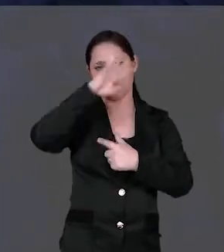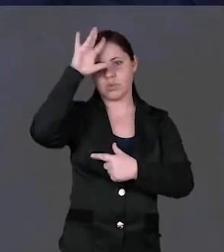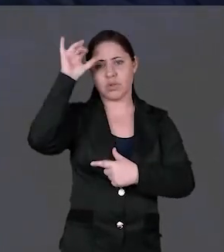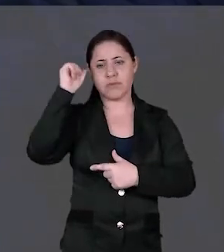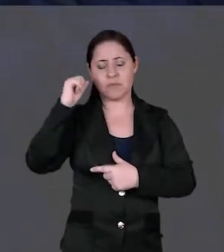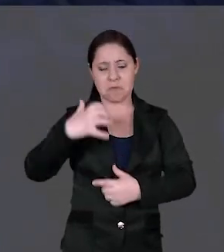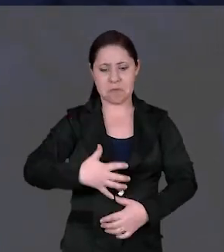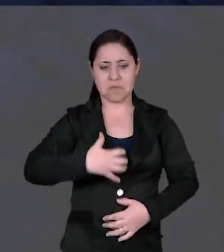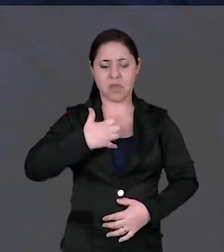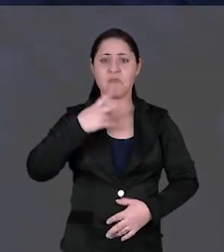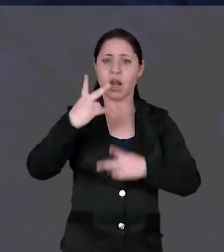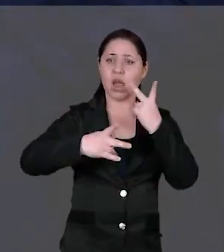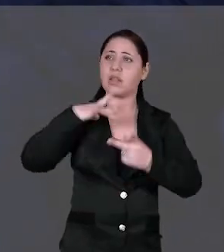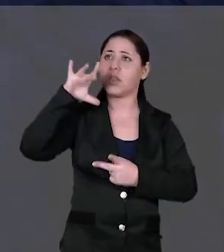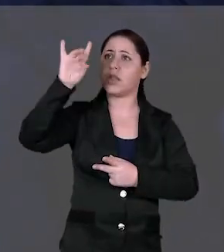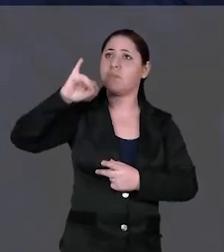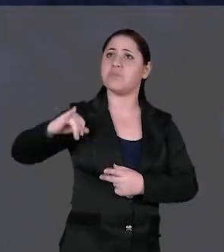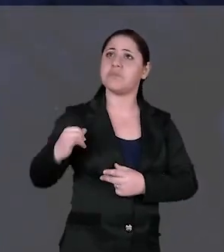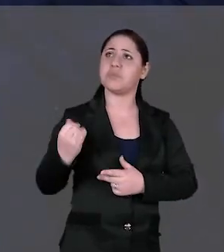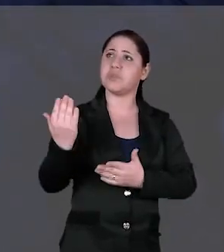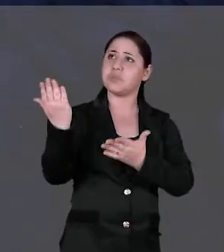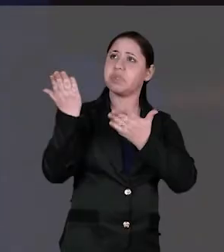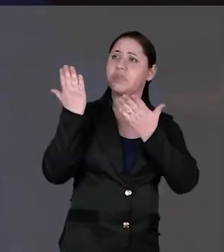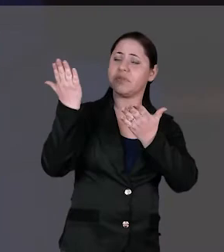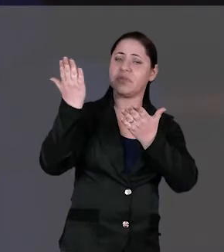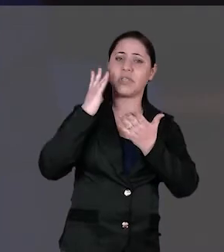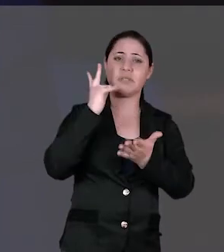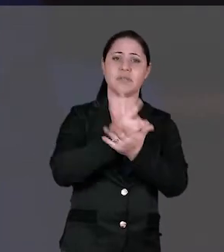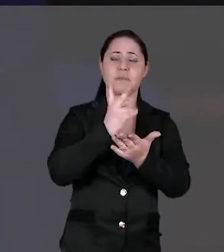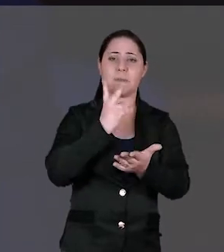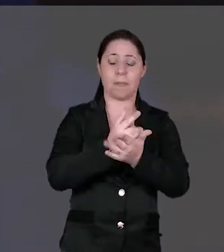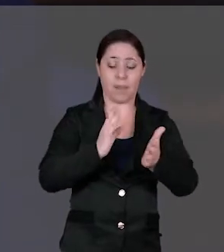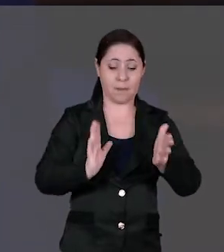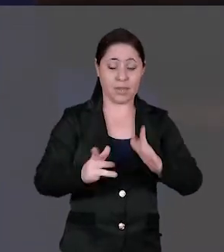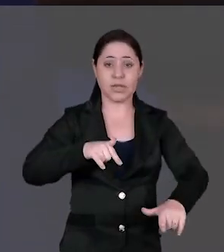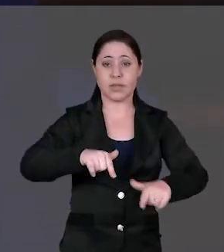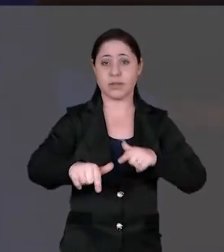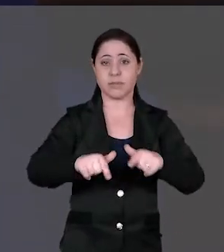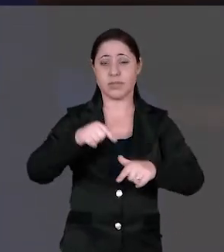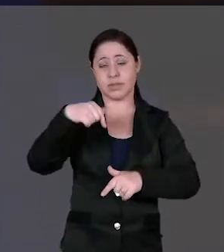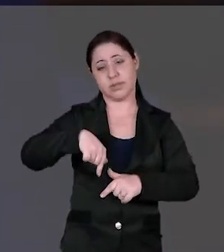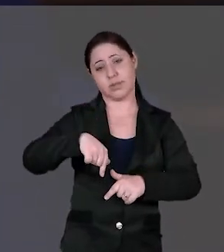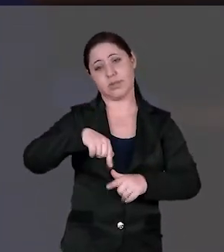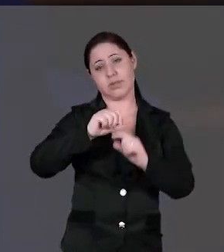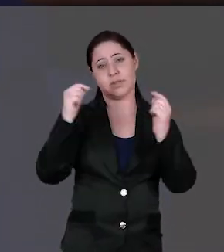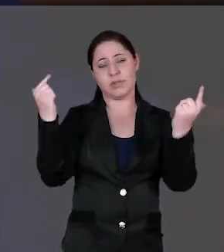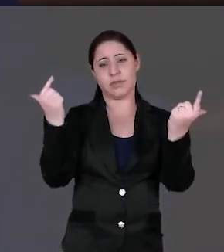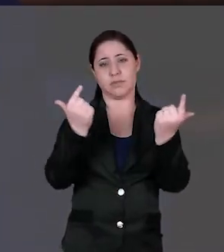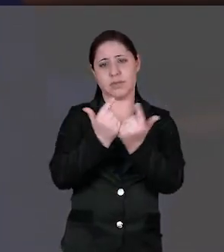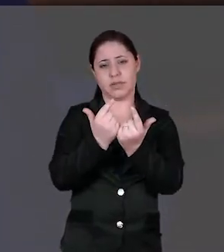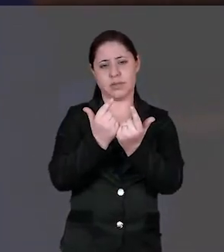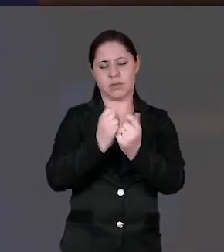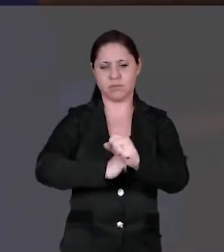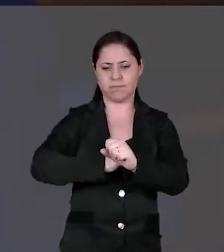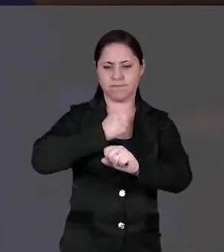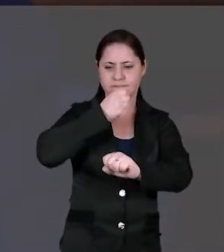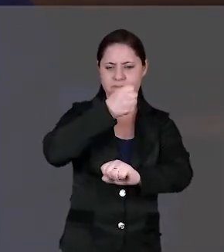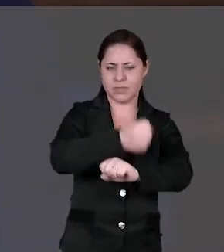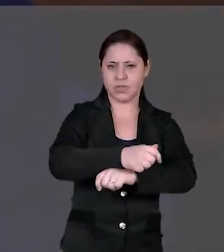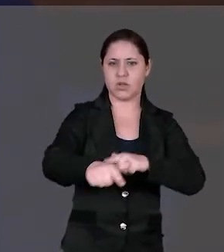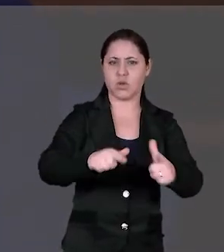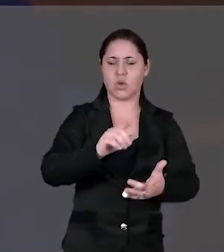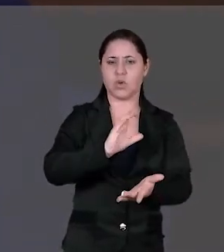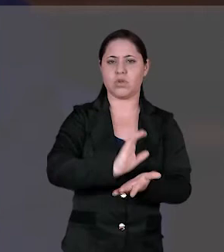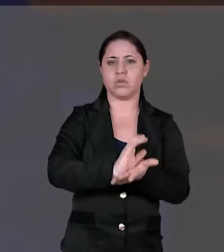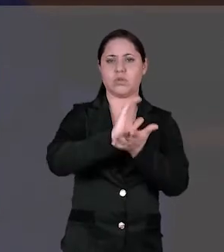oportunidade de poder falar com cada cidadã sul-mato-grossense e me sinto honrado. Eu falo que Deus vai nos dando a oportunidade de poder